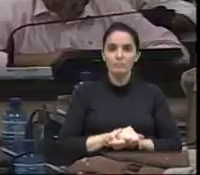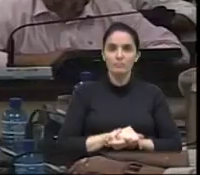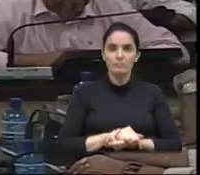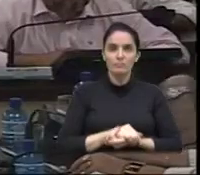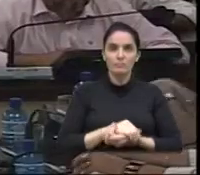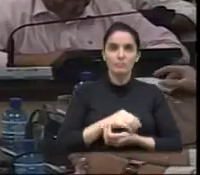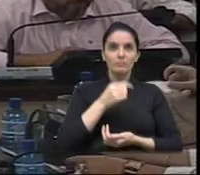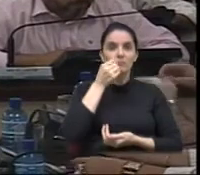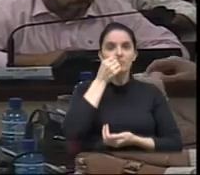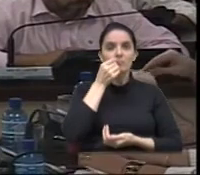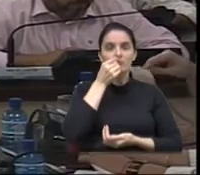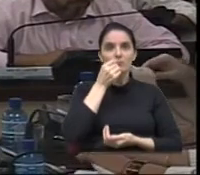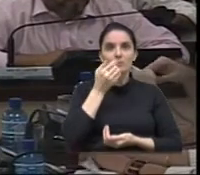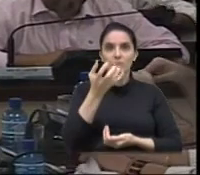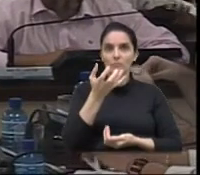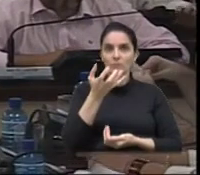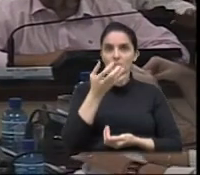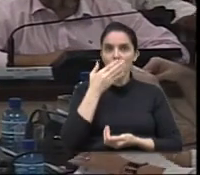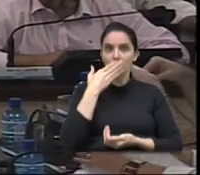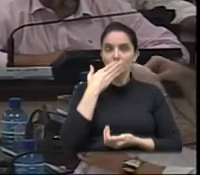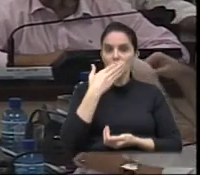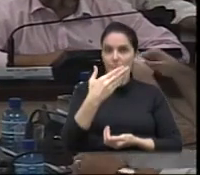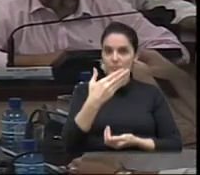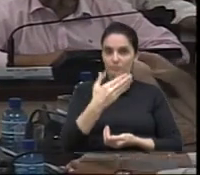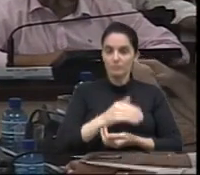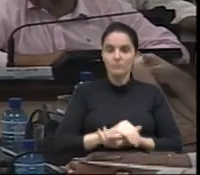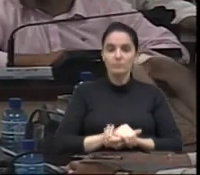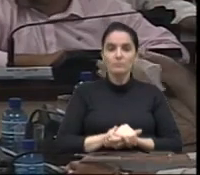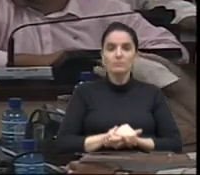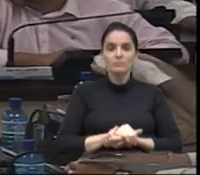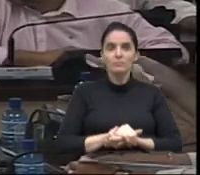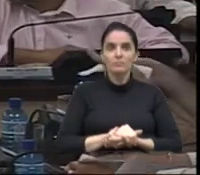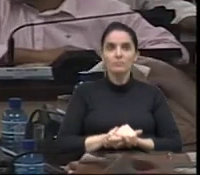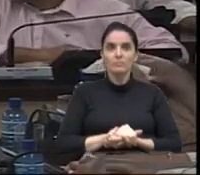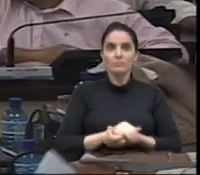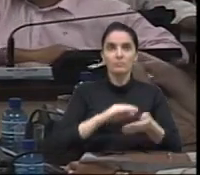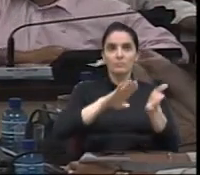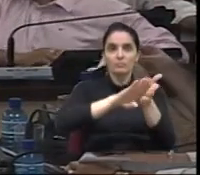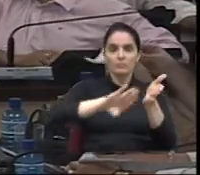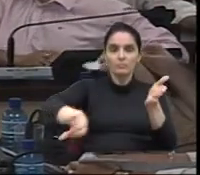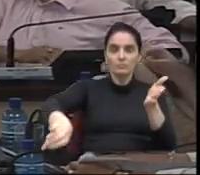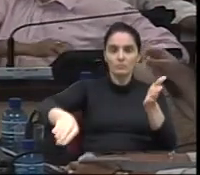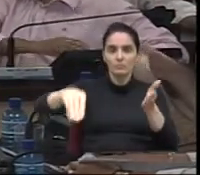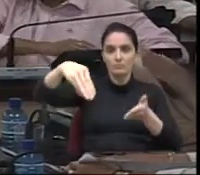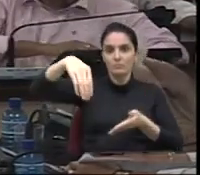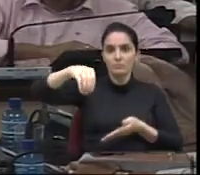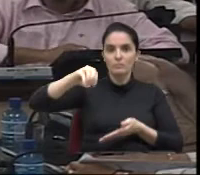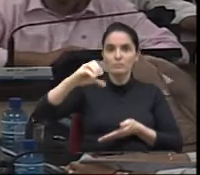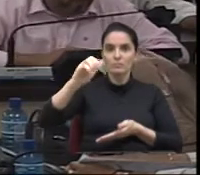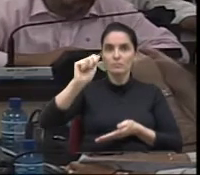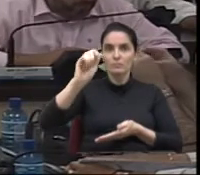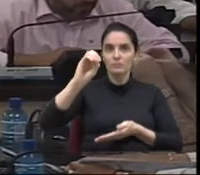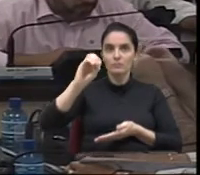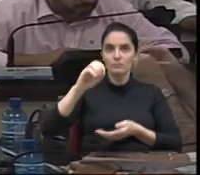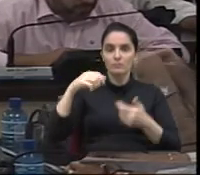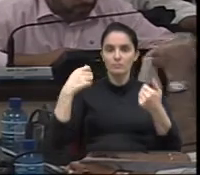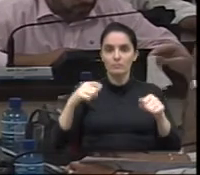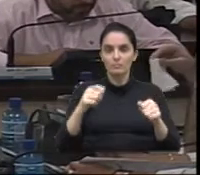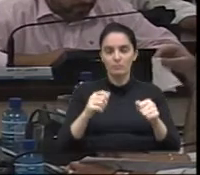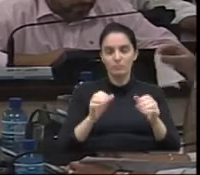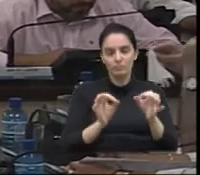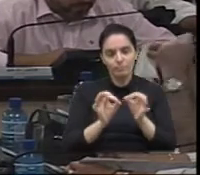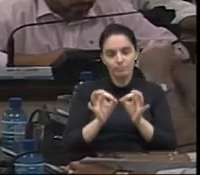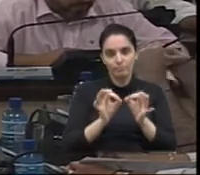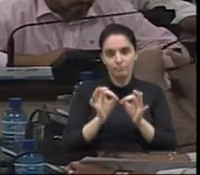Nogueira. Senhor presidente, eu vou precisar, eu requeiro a exclusão dessa moção, porque eu vou ter que fazer uma retificação nela